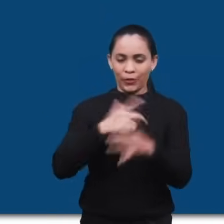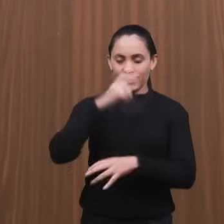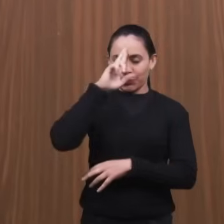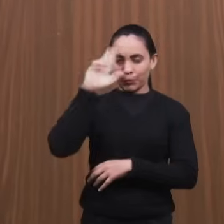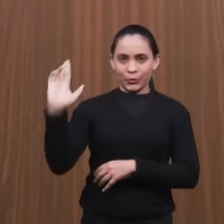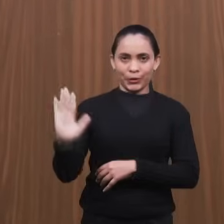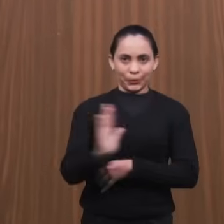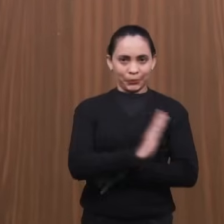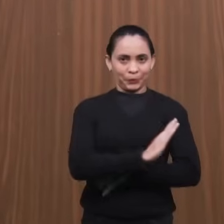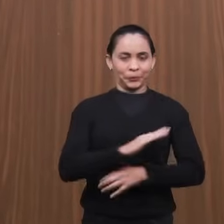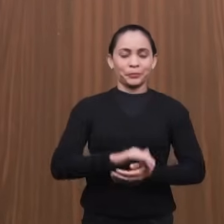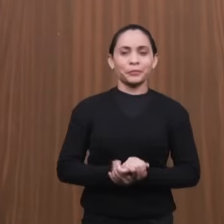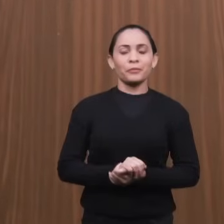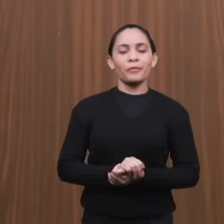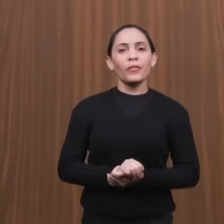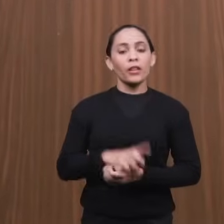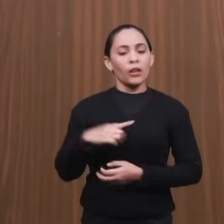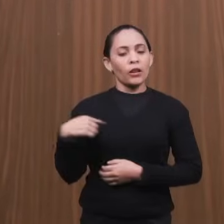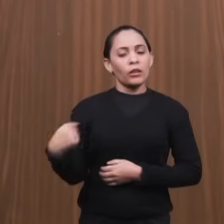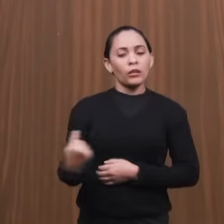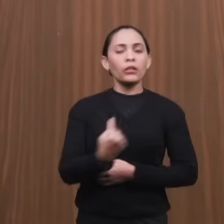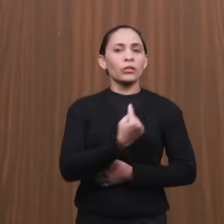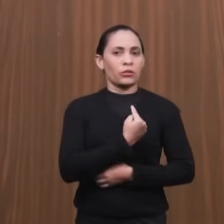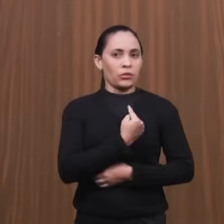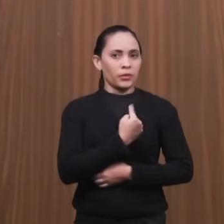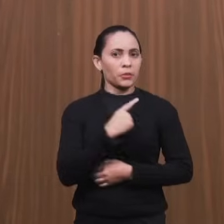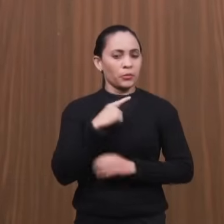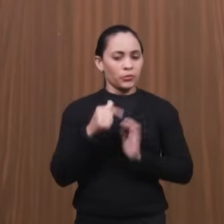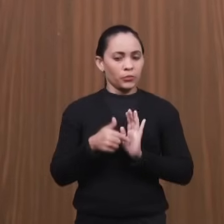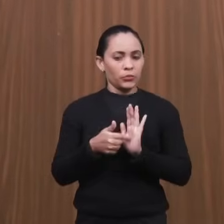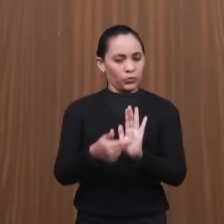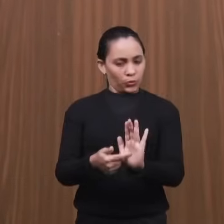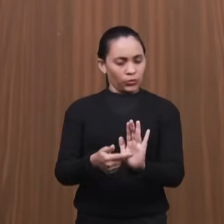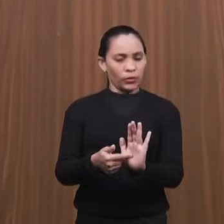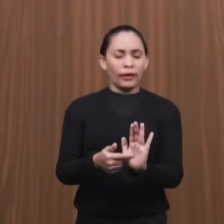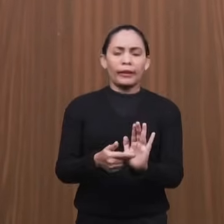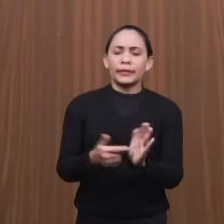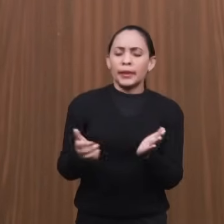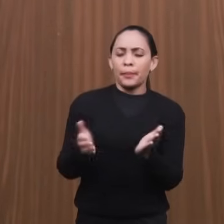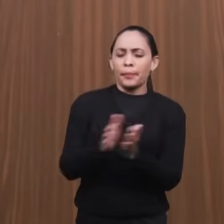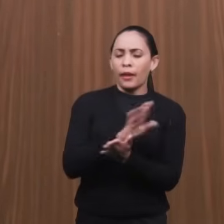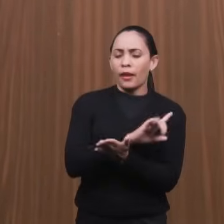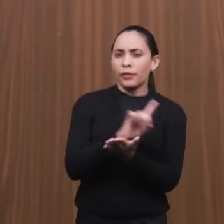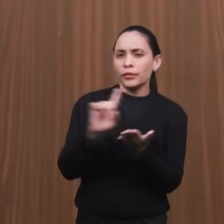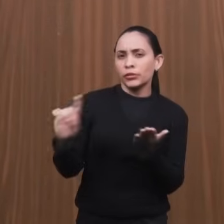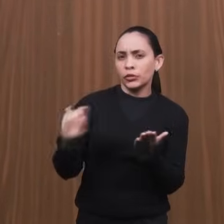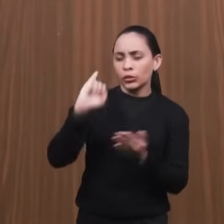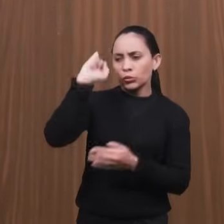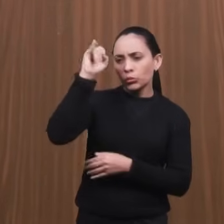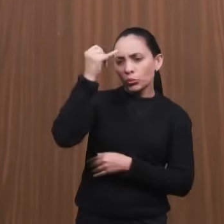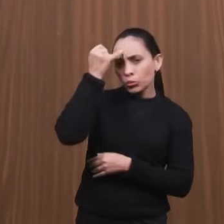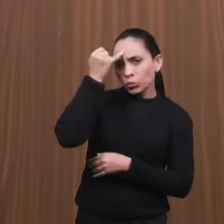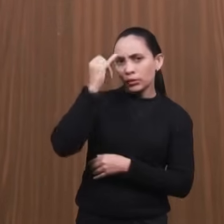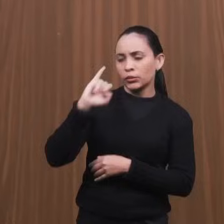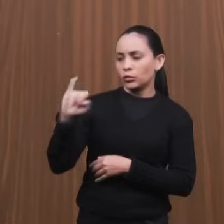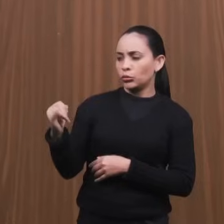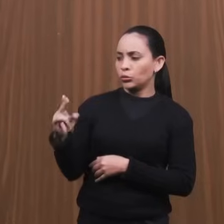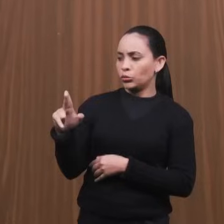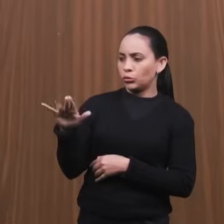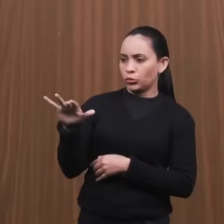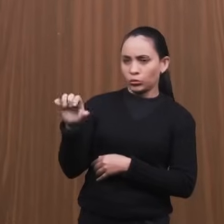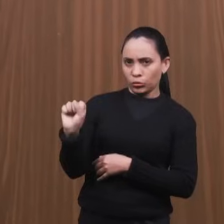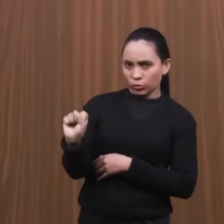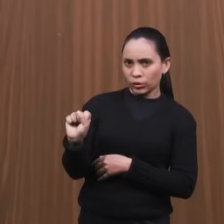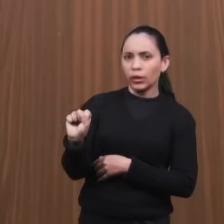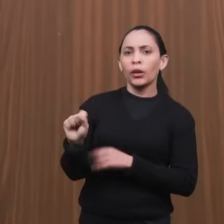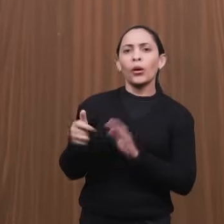Senhor. Meus queridos, quando nós falamos da Epístola de Judas, nós estamos falando de uma profecia do